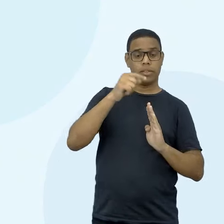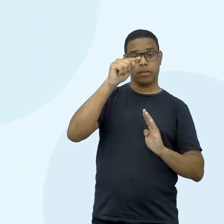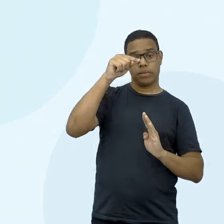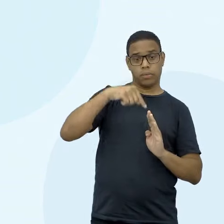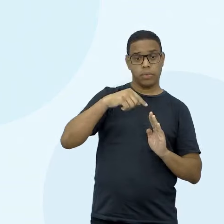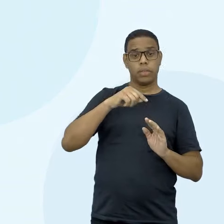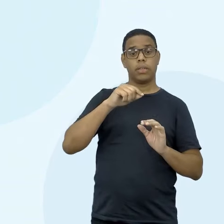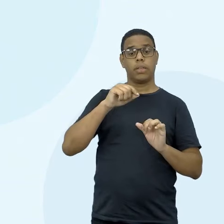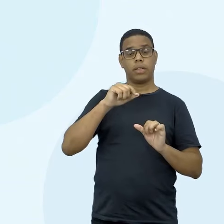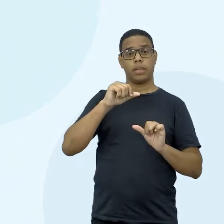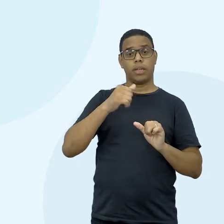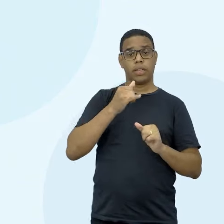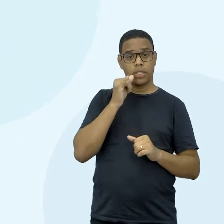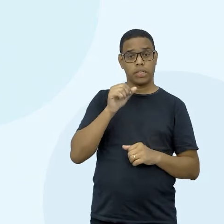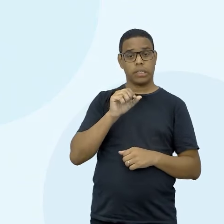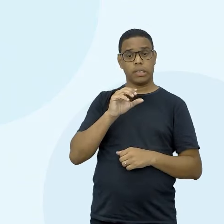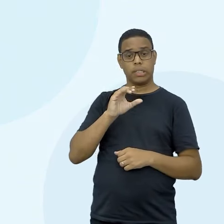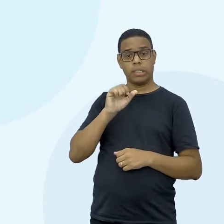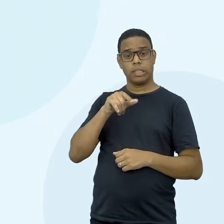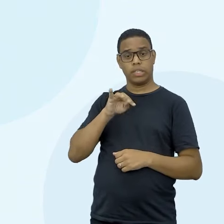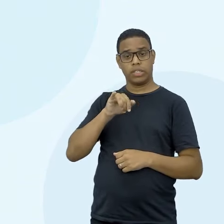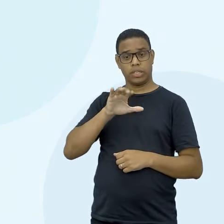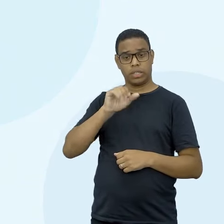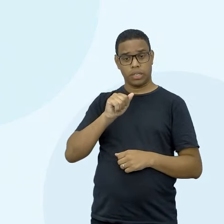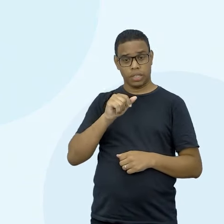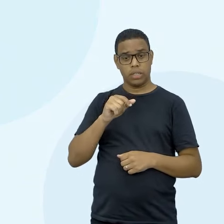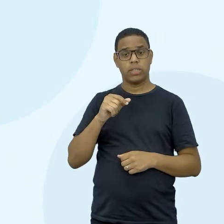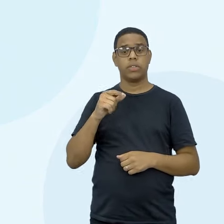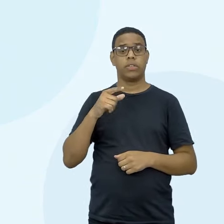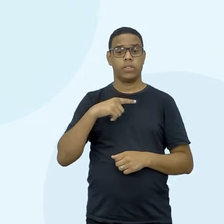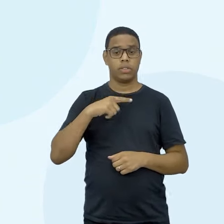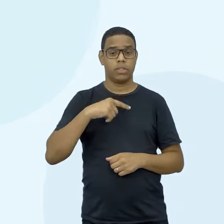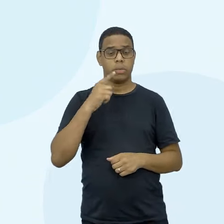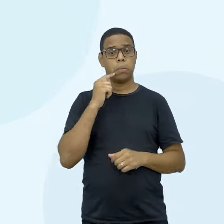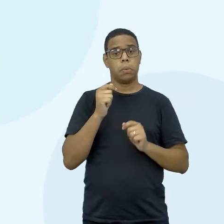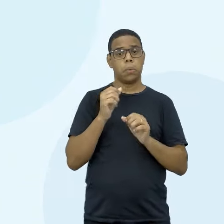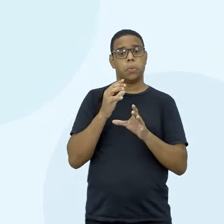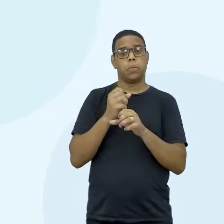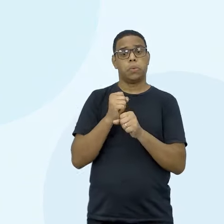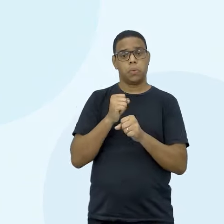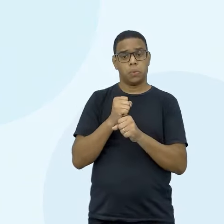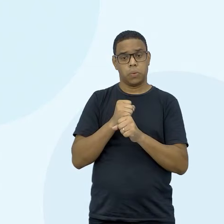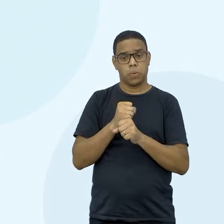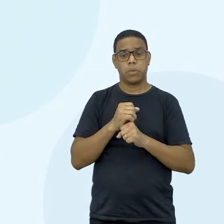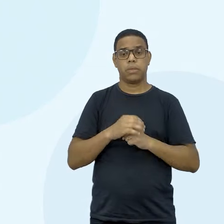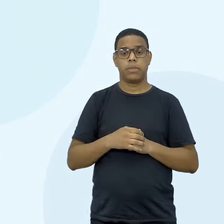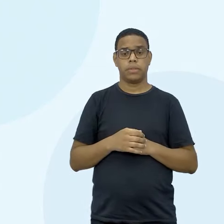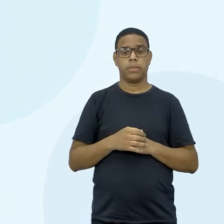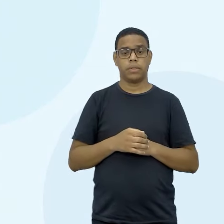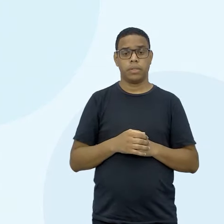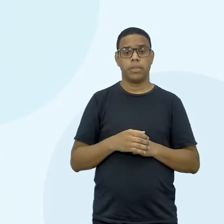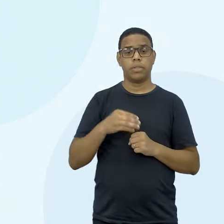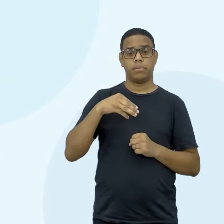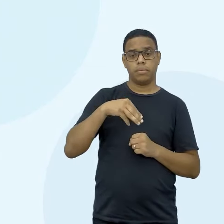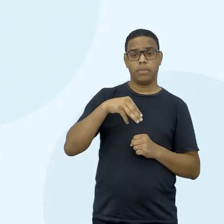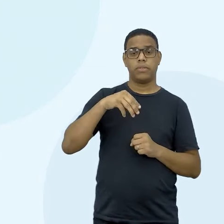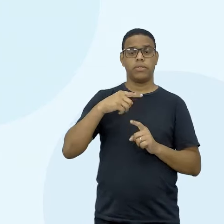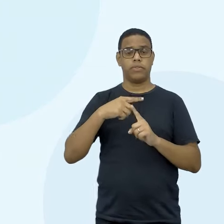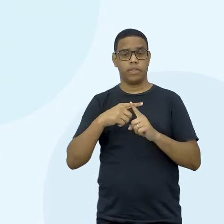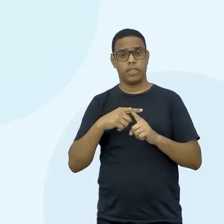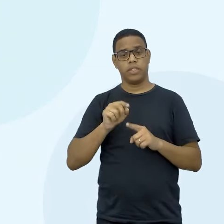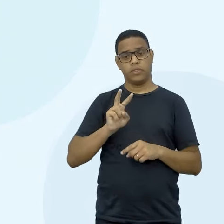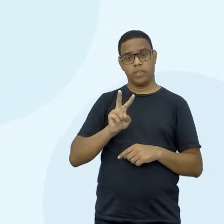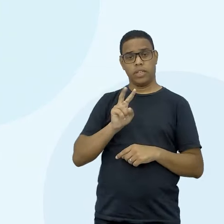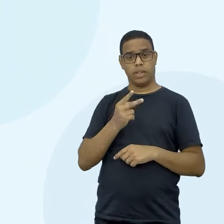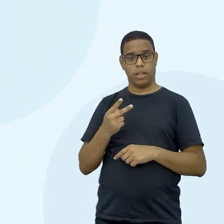energia cinética, que pode calcular, né, com a massa vezes a velocidade